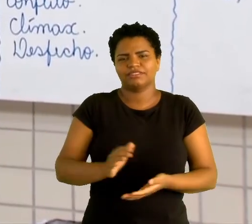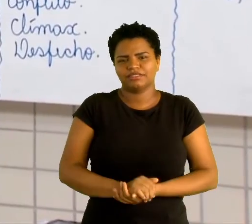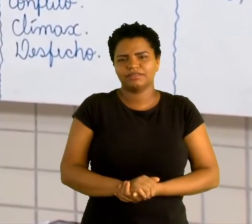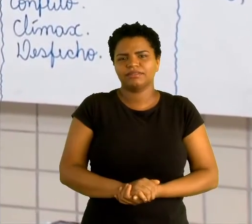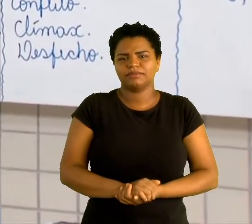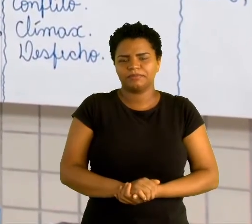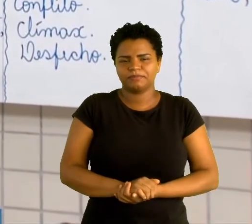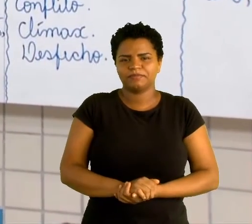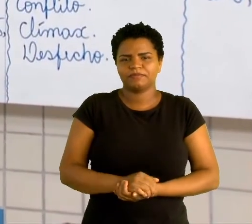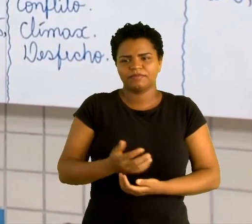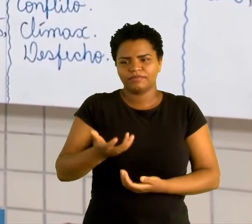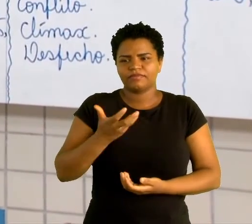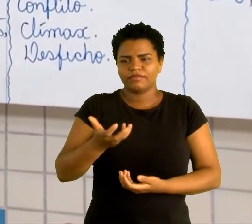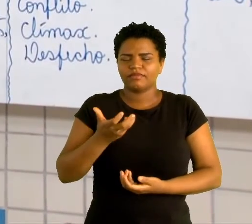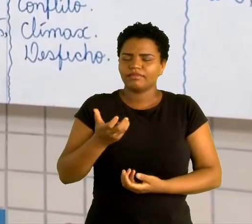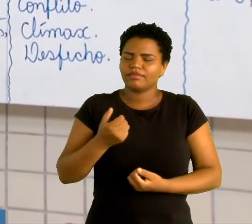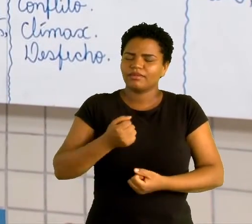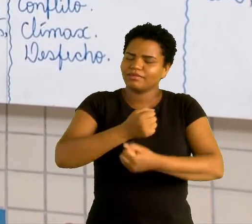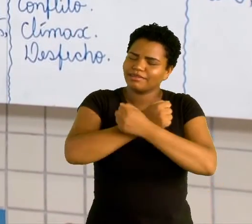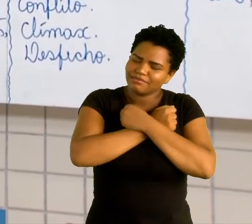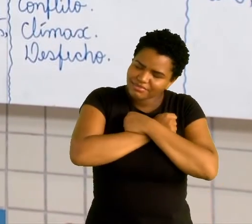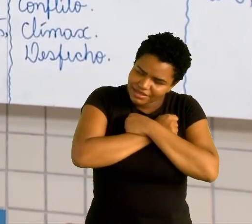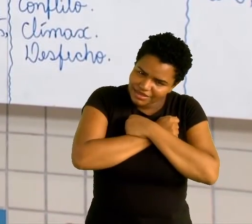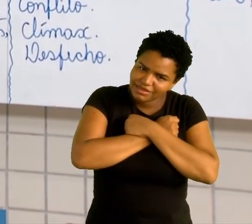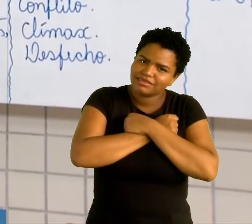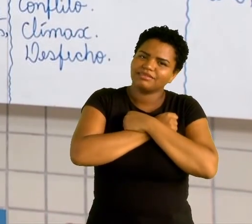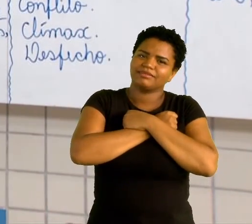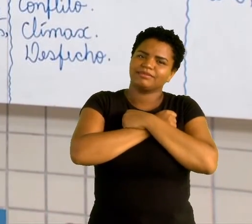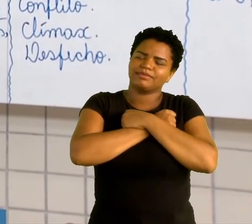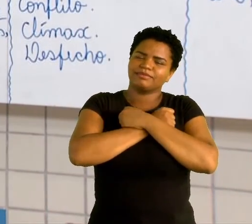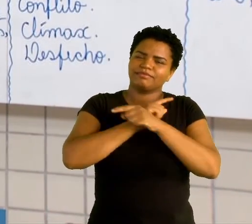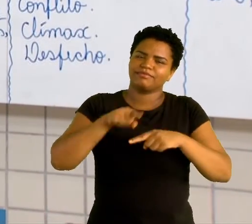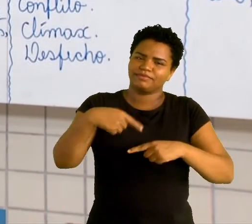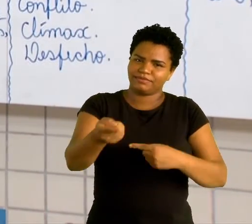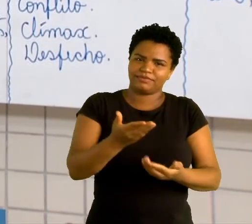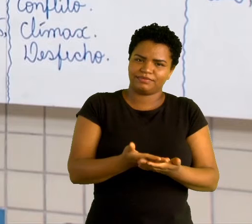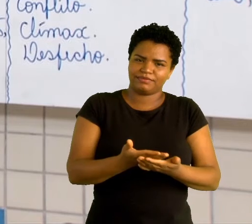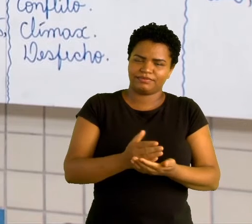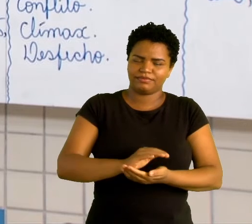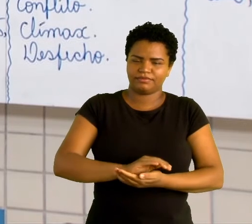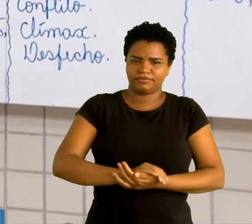E quero deixar aqui um forte abraço e até a próxima.